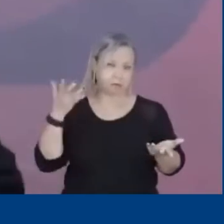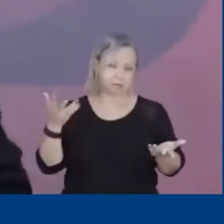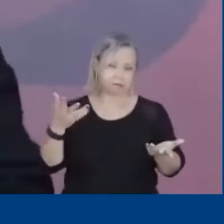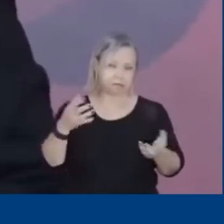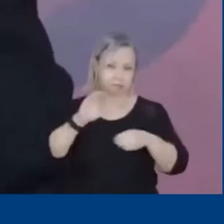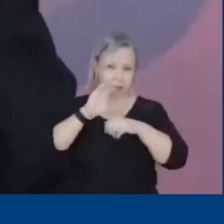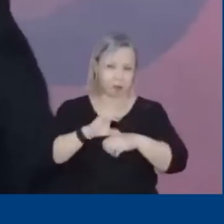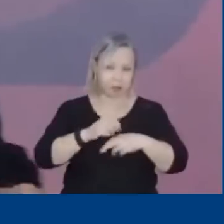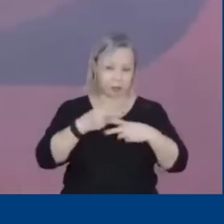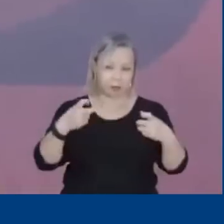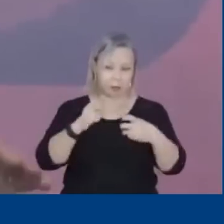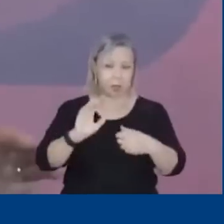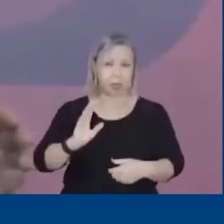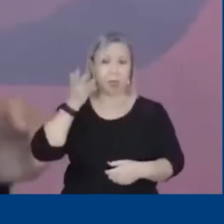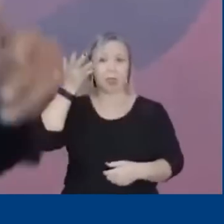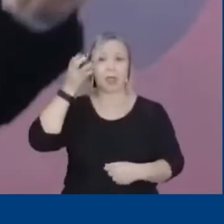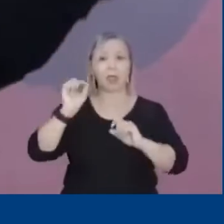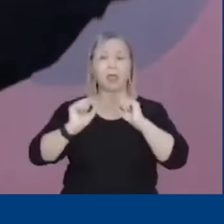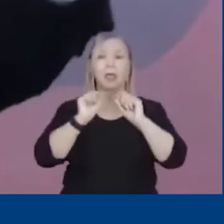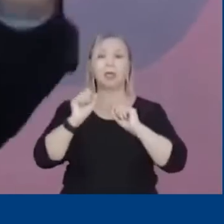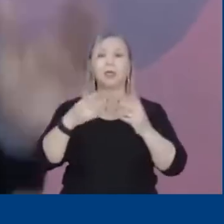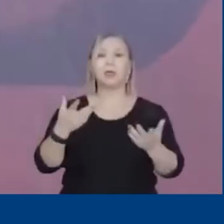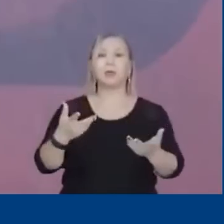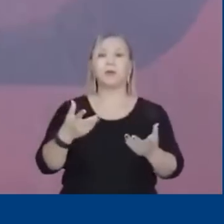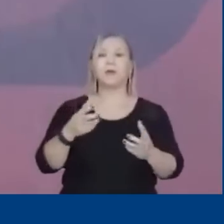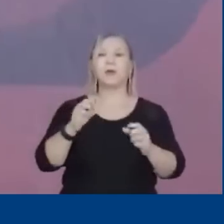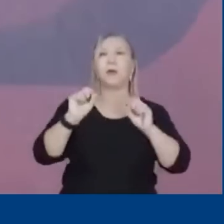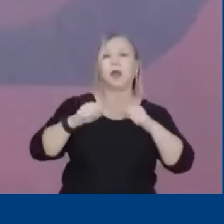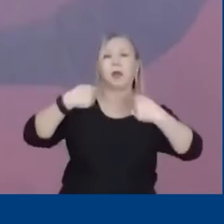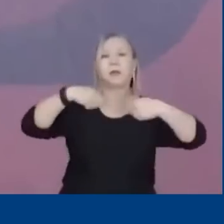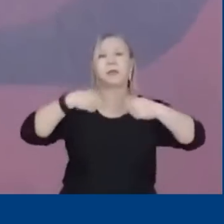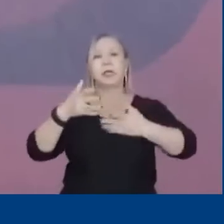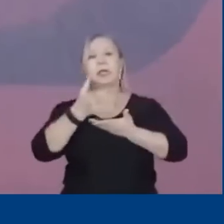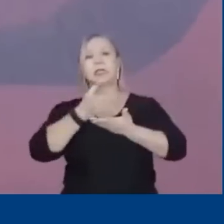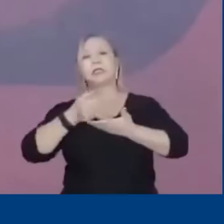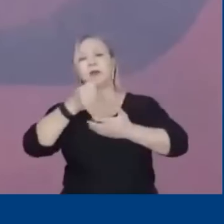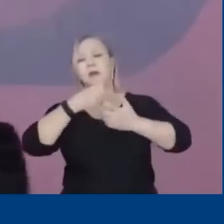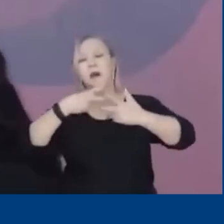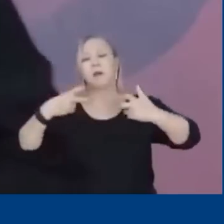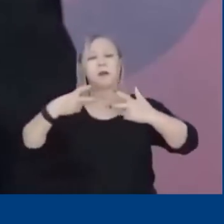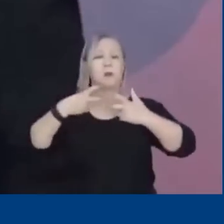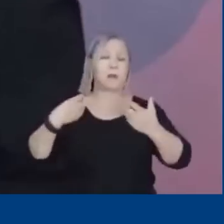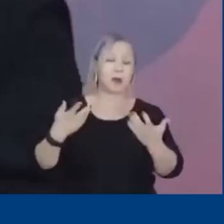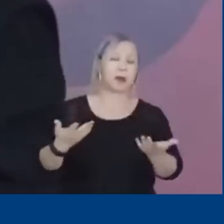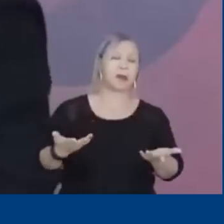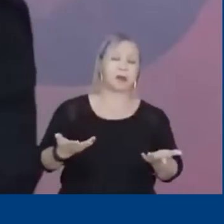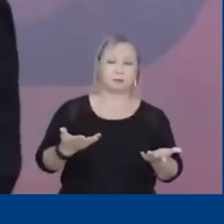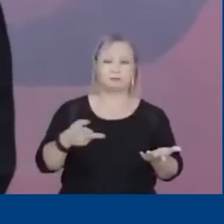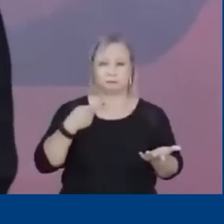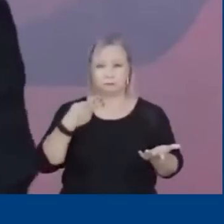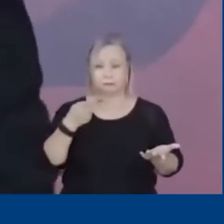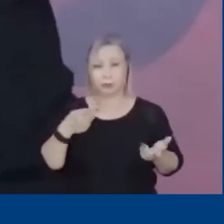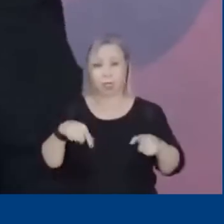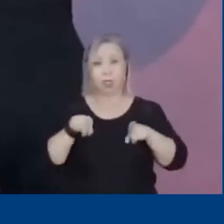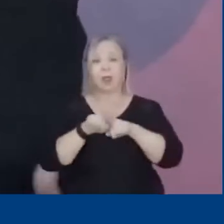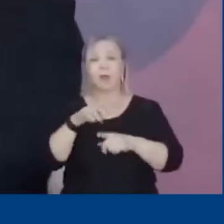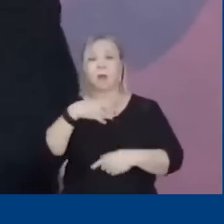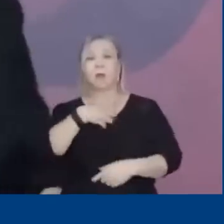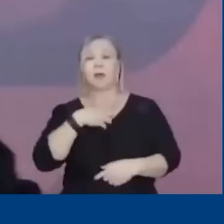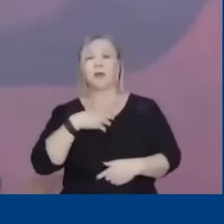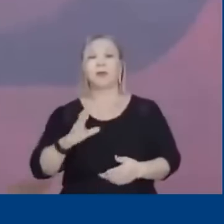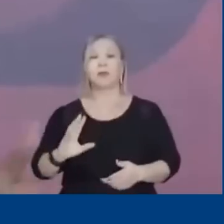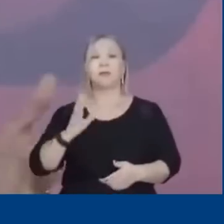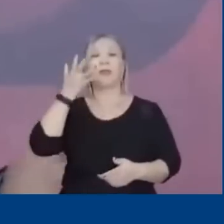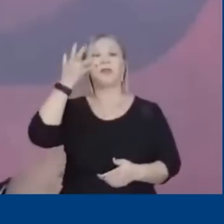decisão a pretexto de que era preciso salvar a Petrobras. Da mesma forma, eles tomaram a decisão